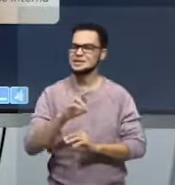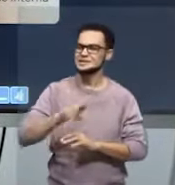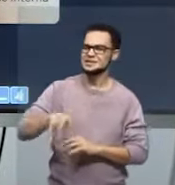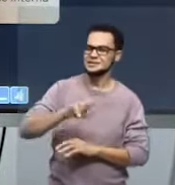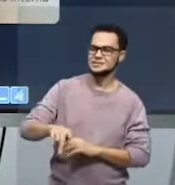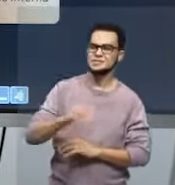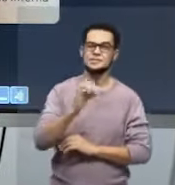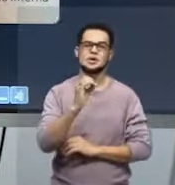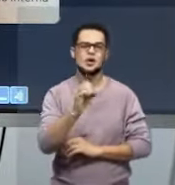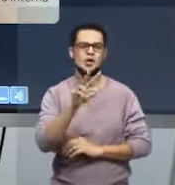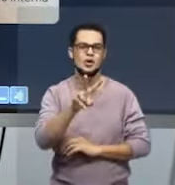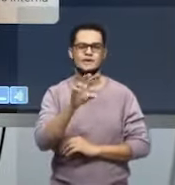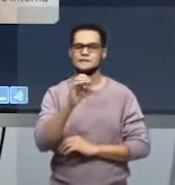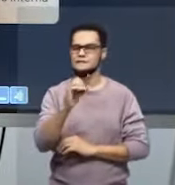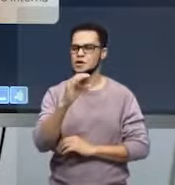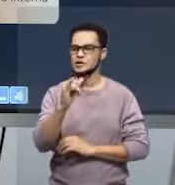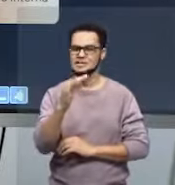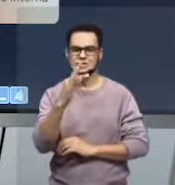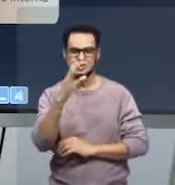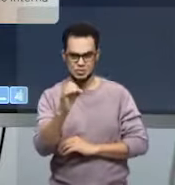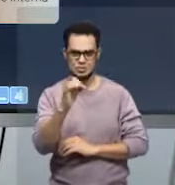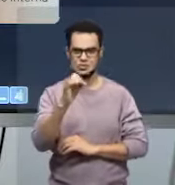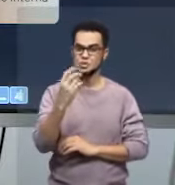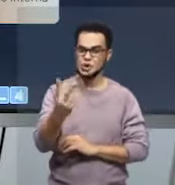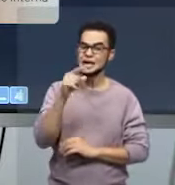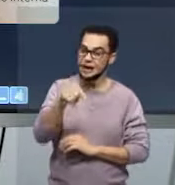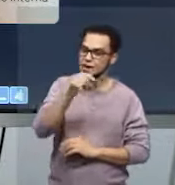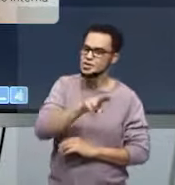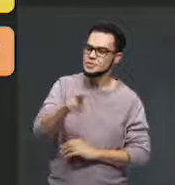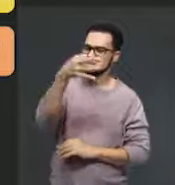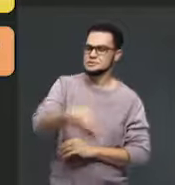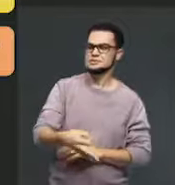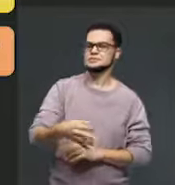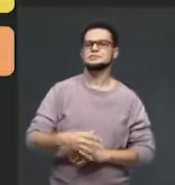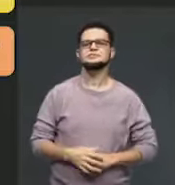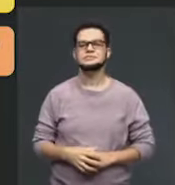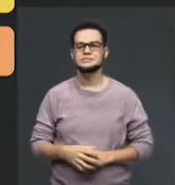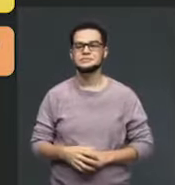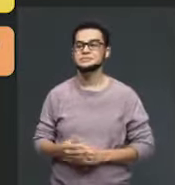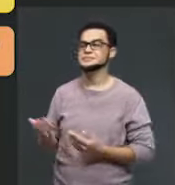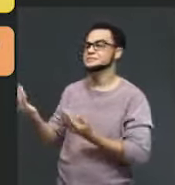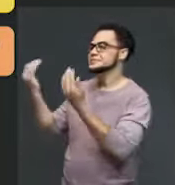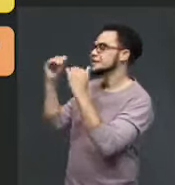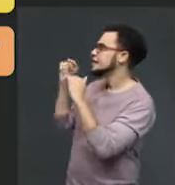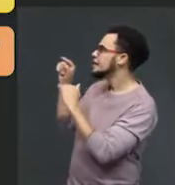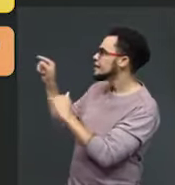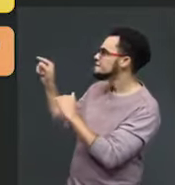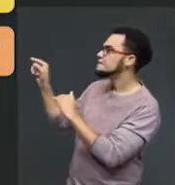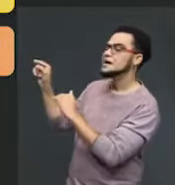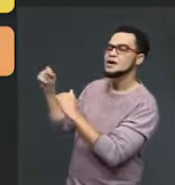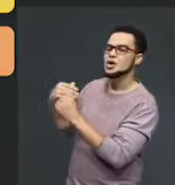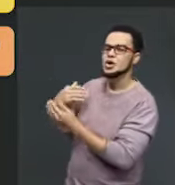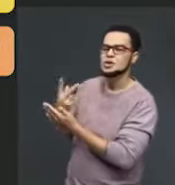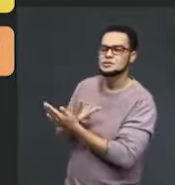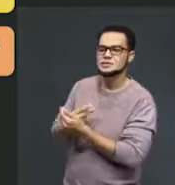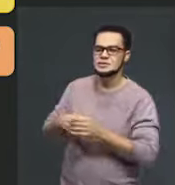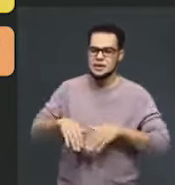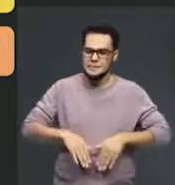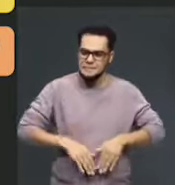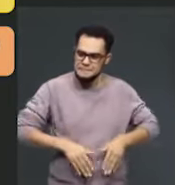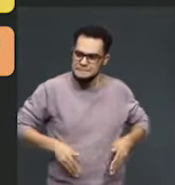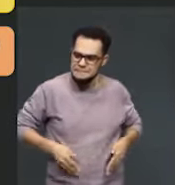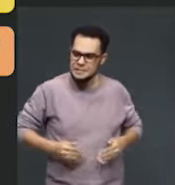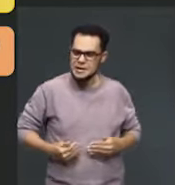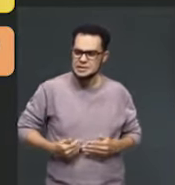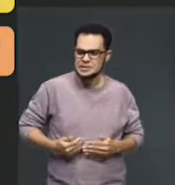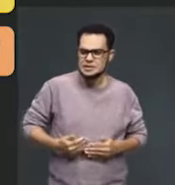chamar de ovócito, tá? E no útero, desenvolvimento da parede interna do útero. Uai, Marisa,